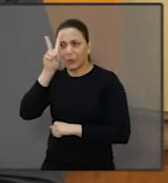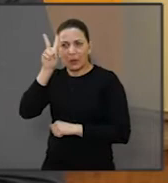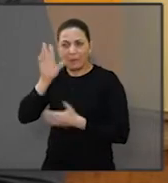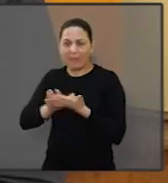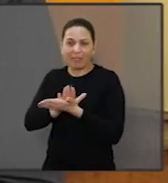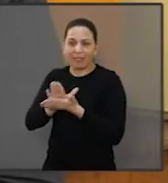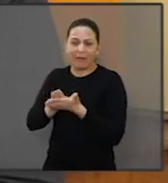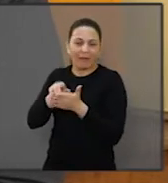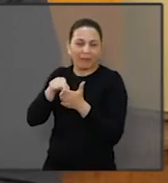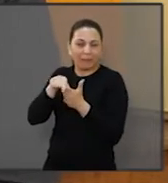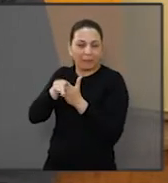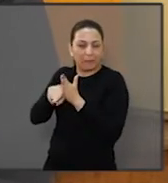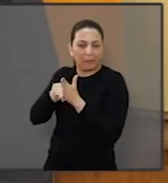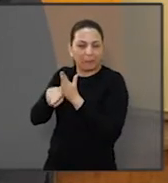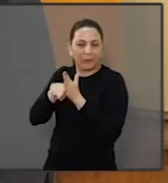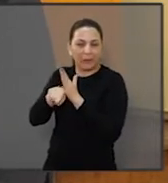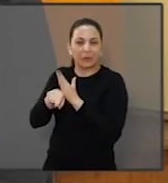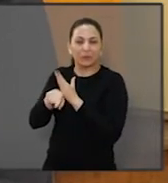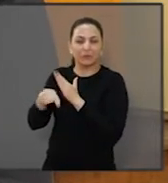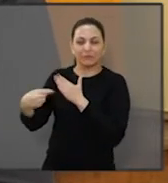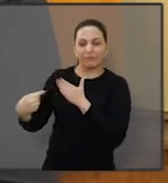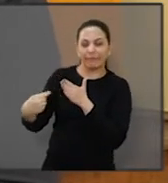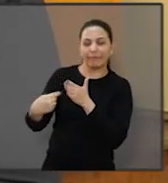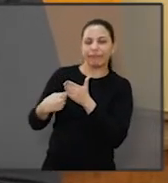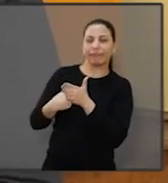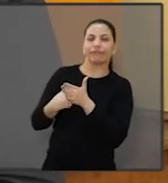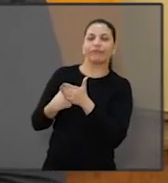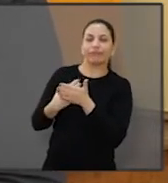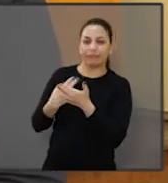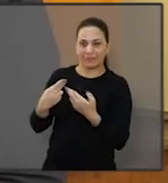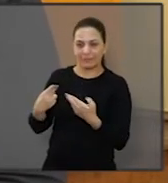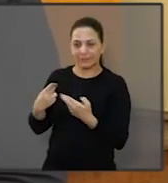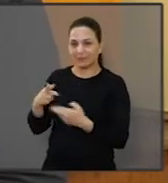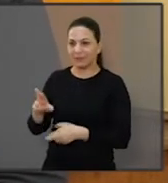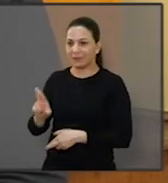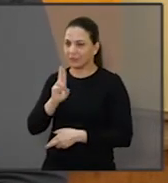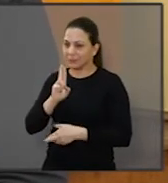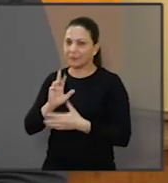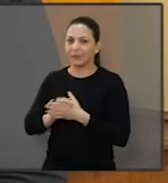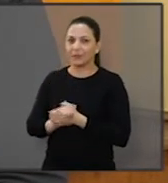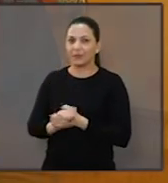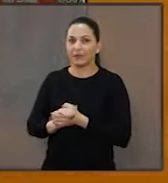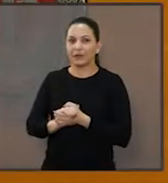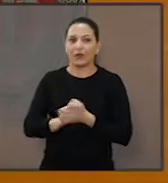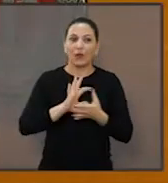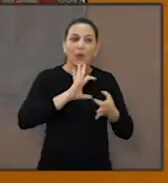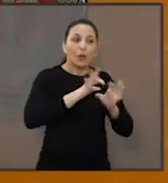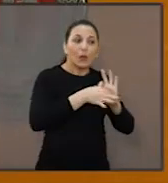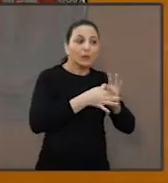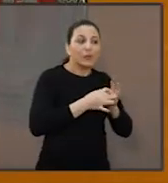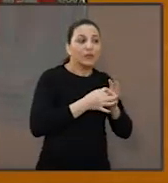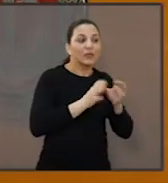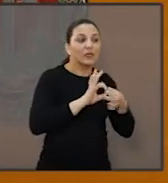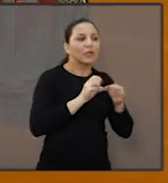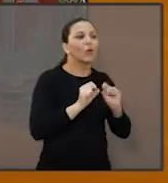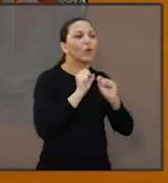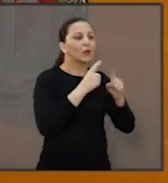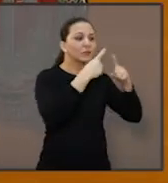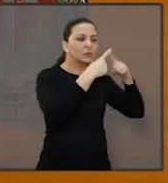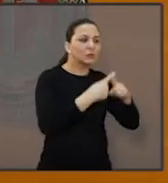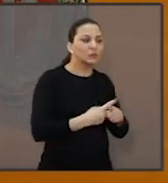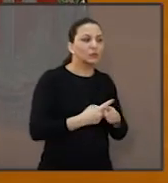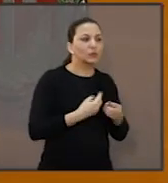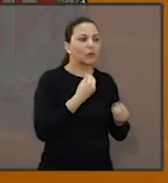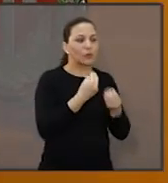gente pergunta para eles, que são os nossos torcedores, nossos fãs, e eles nos lembram. Nessa Olimpíada, vocês tiveram que passar por quem?